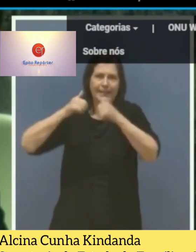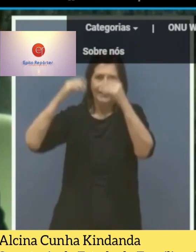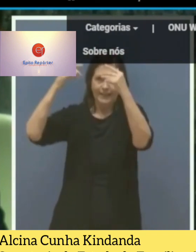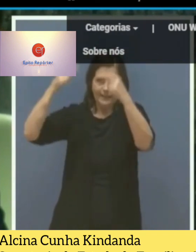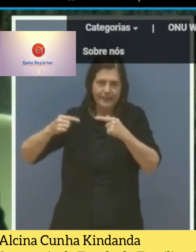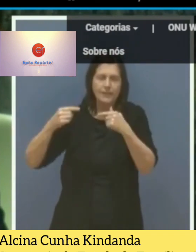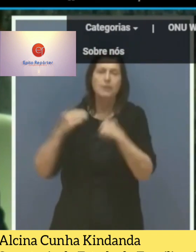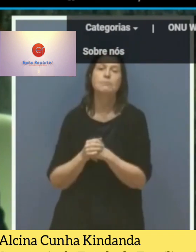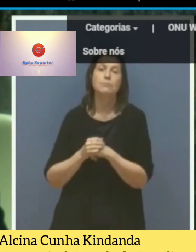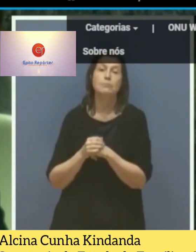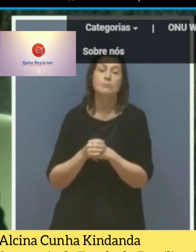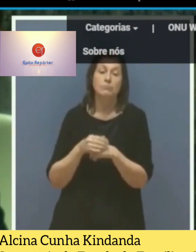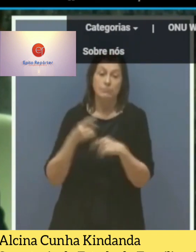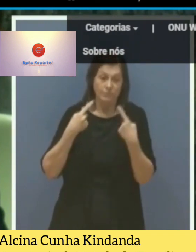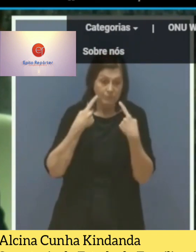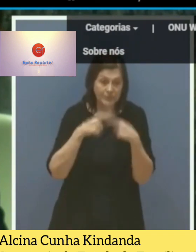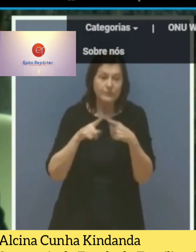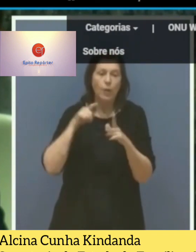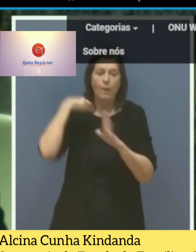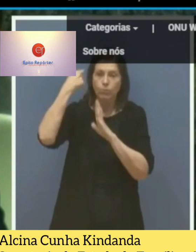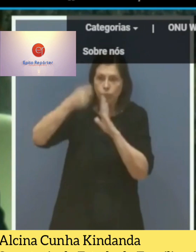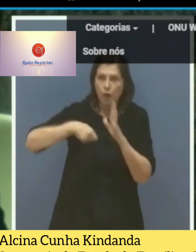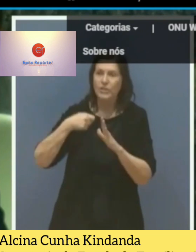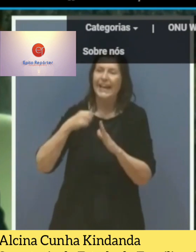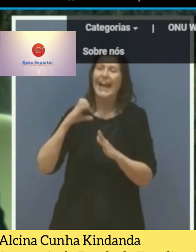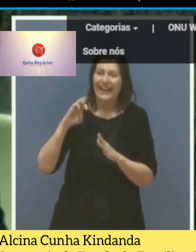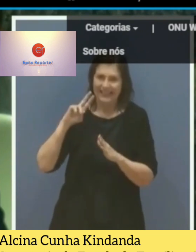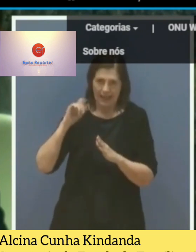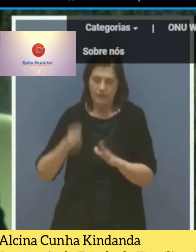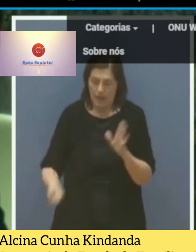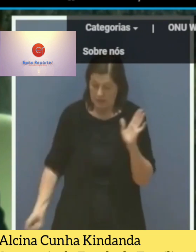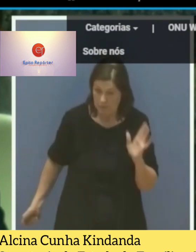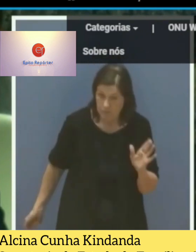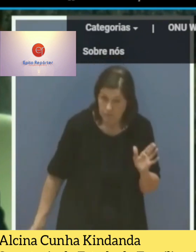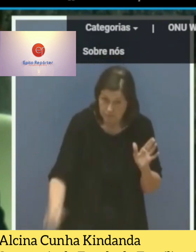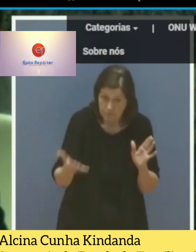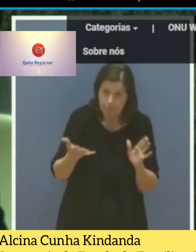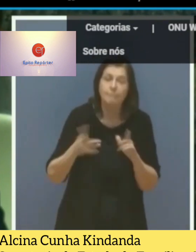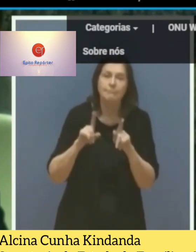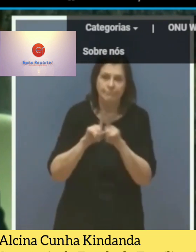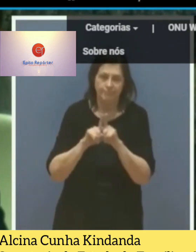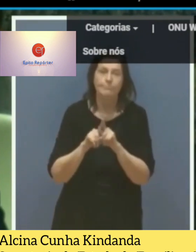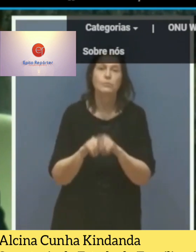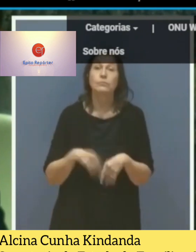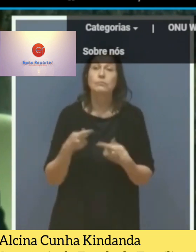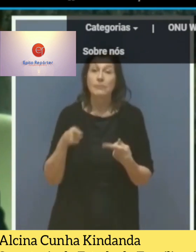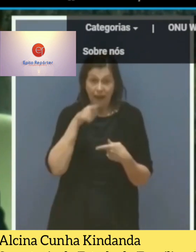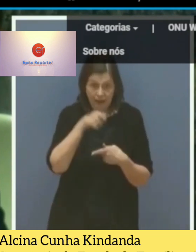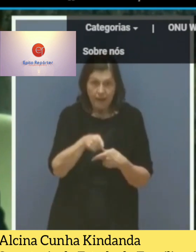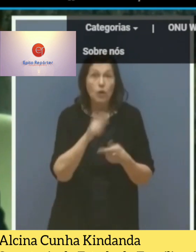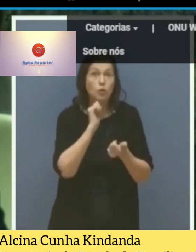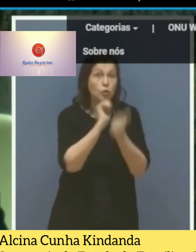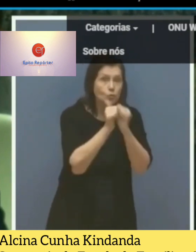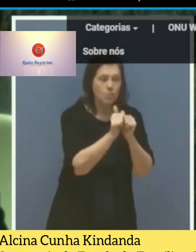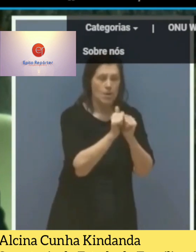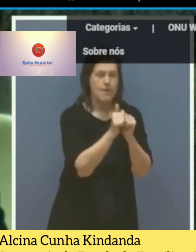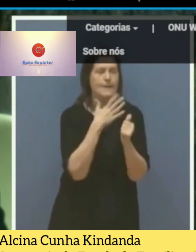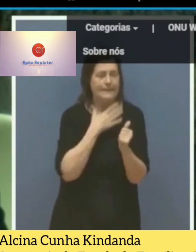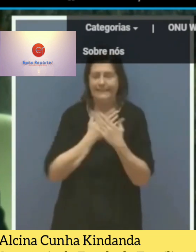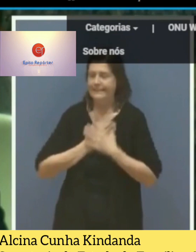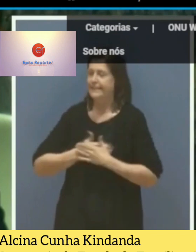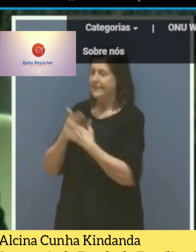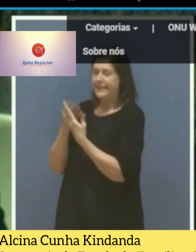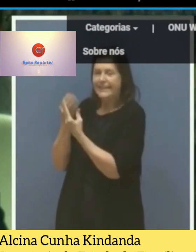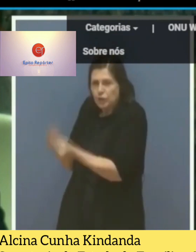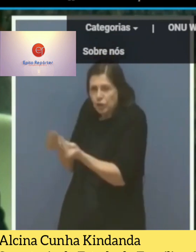com deficiência na prática desportiva a partir de cinco anos de idade em 2020 a República da